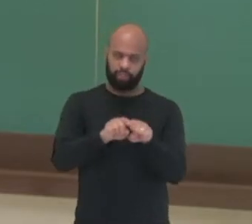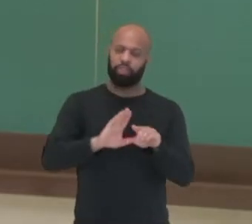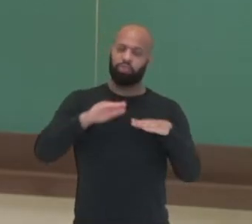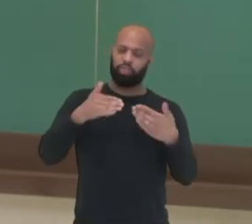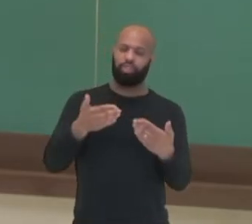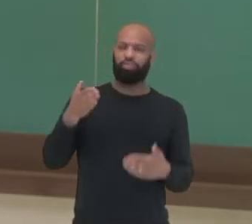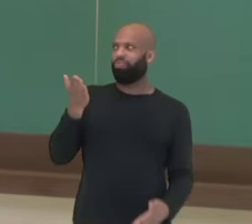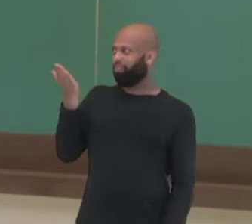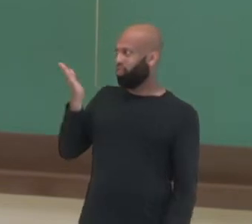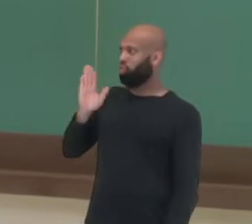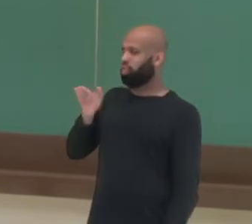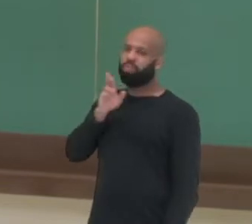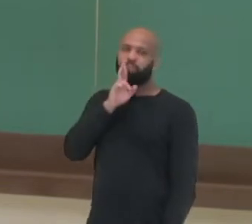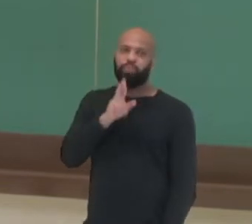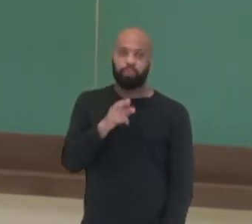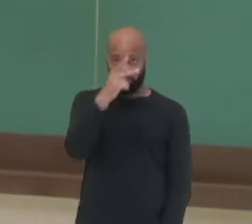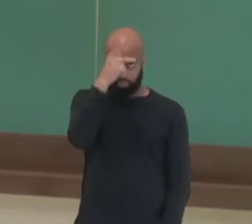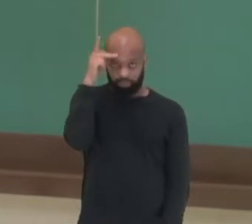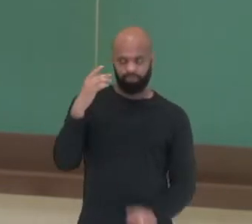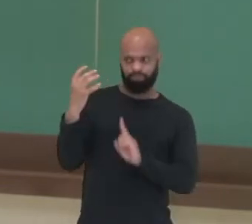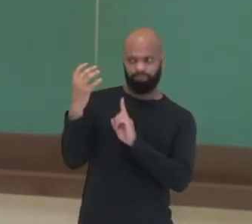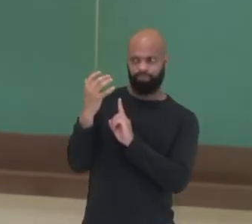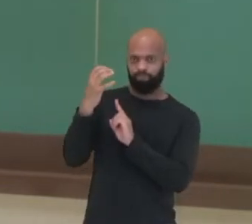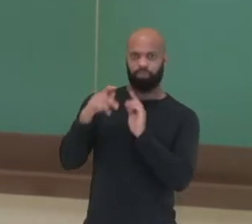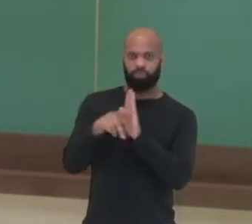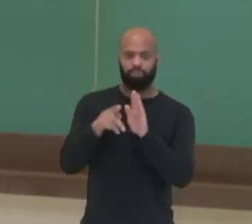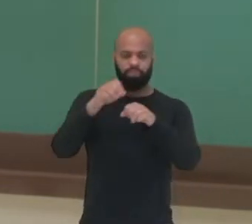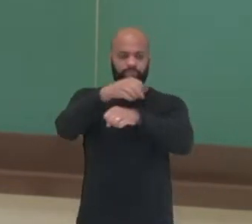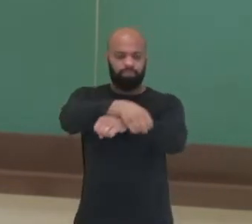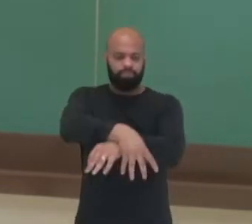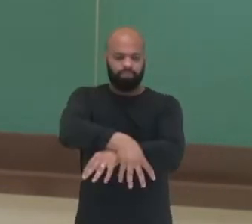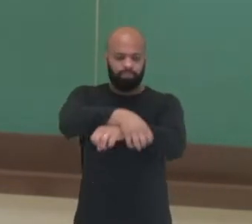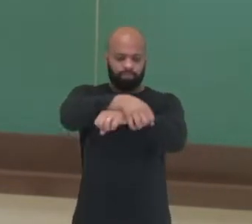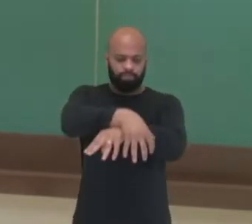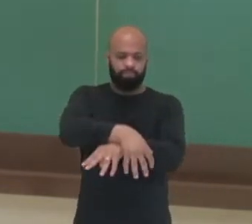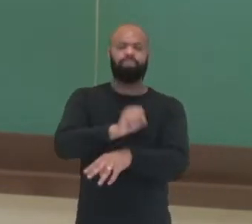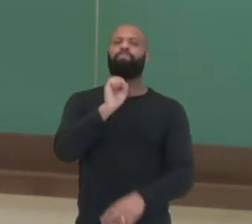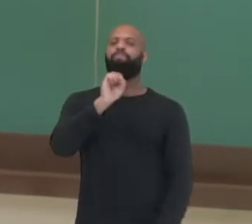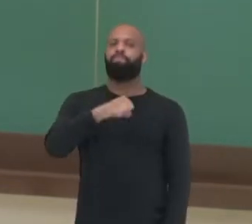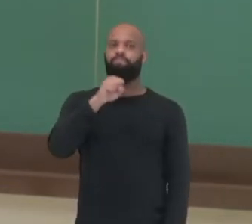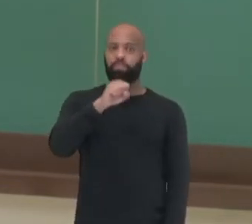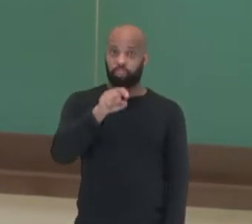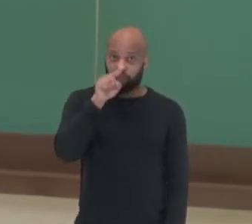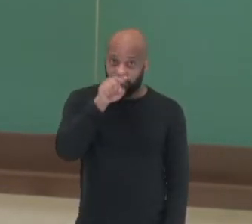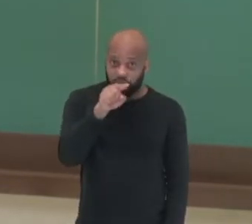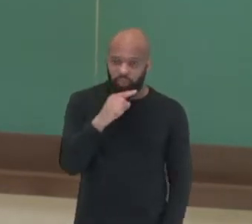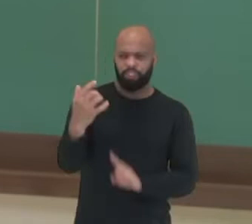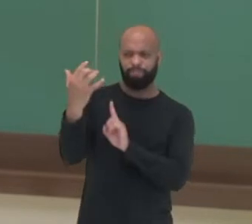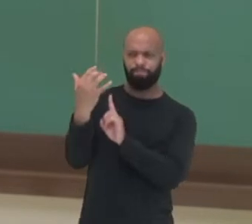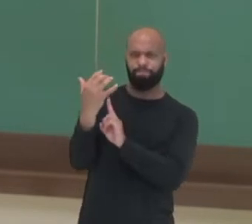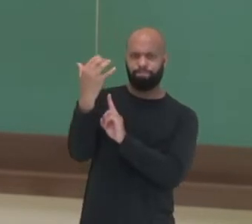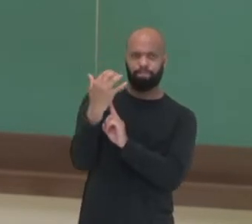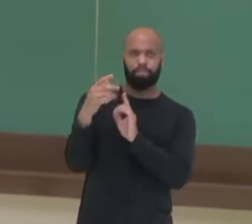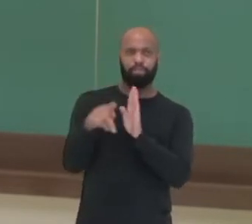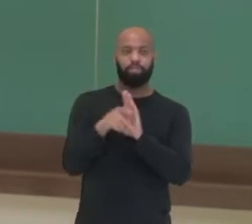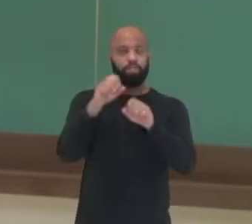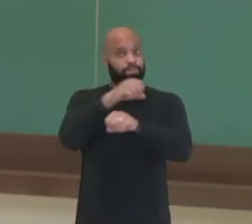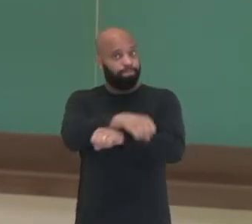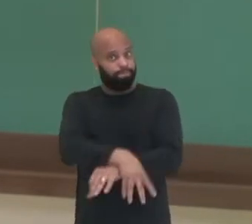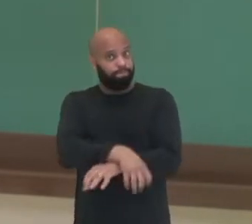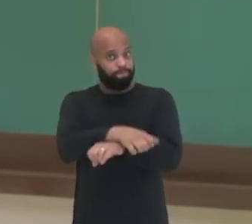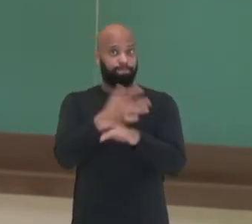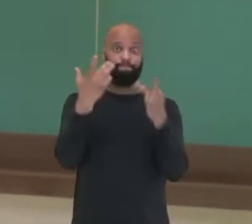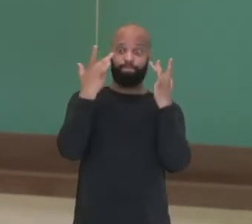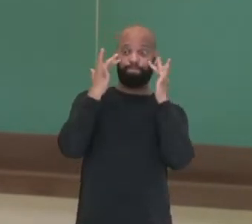responde a nossa pergunta. As pessoas são influenciadas pela mídia? Sim. Você é influenciado pela mídia?